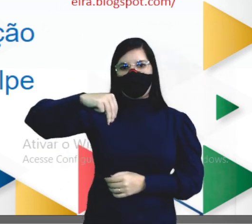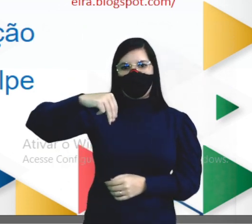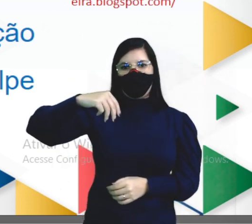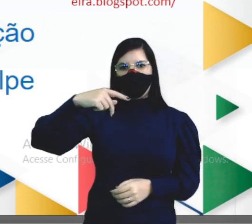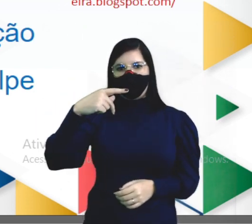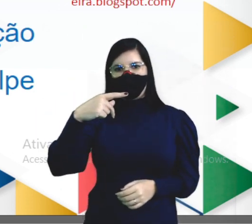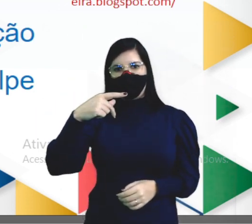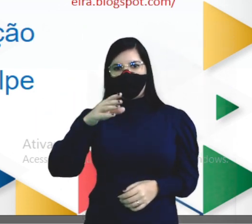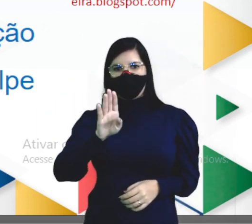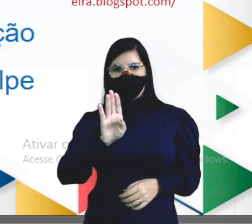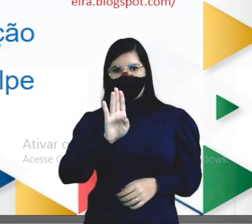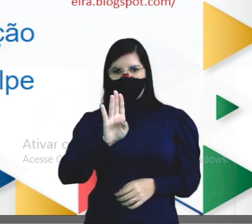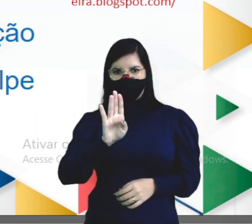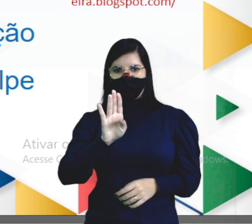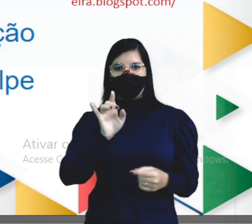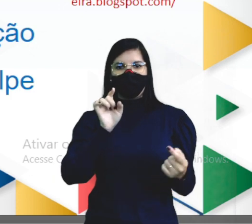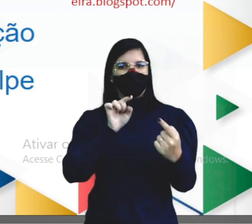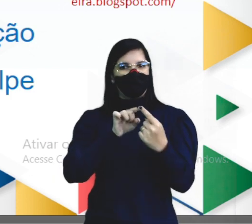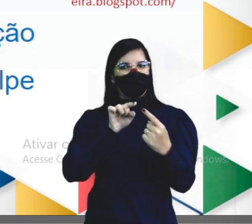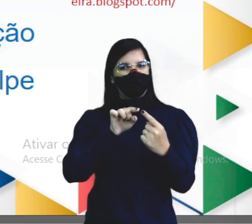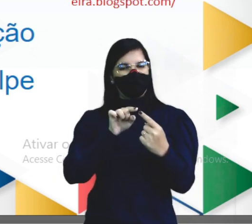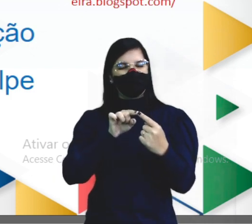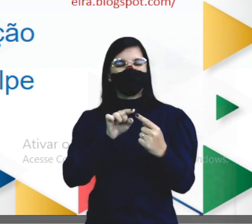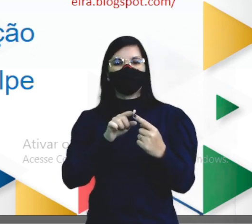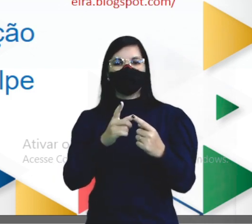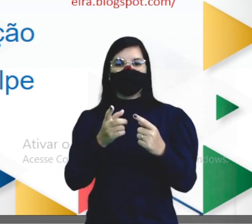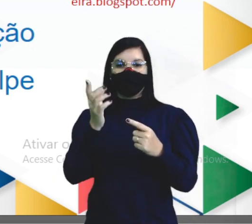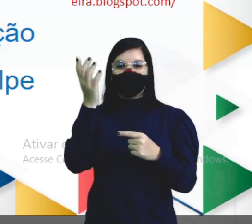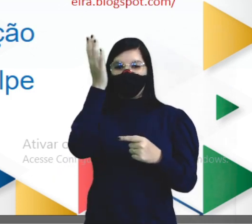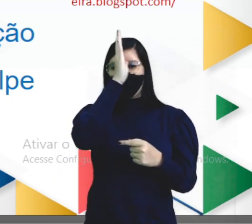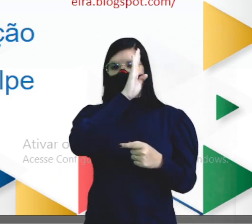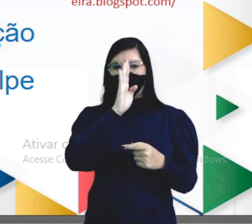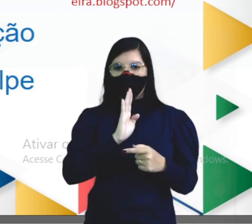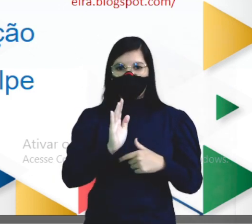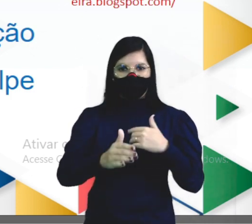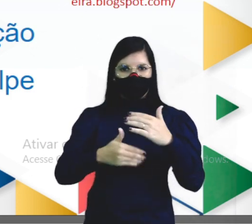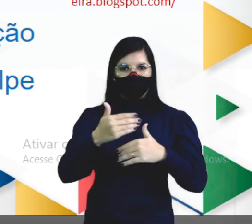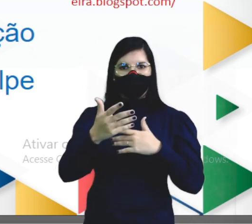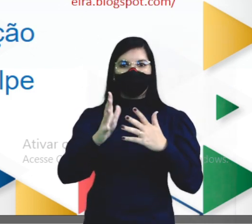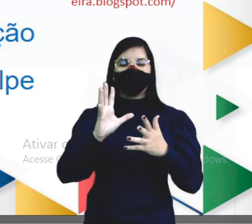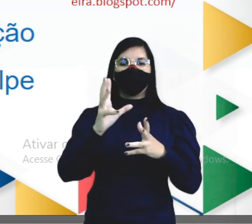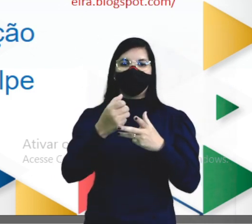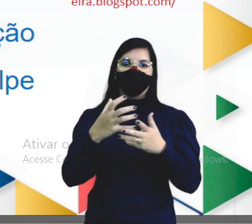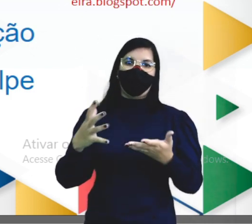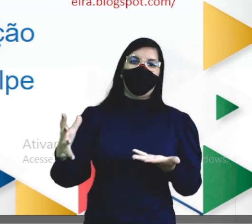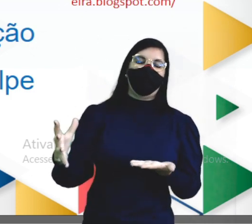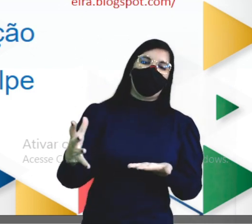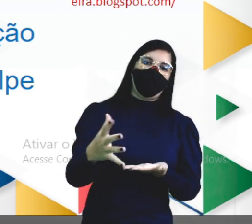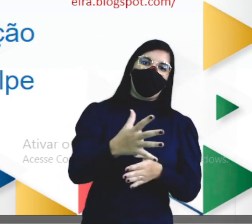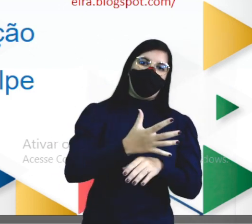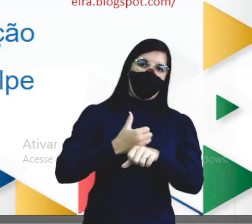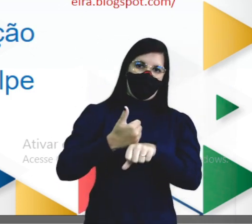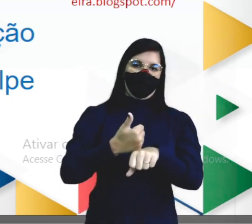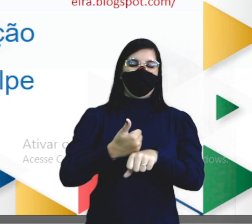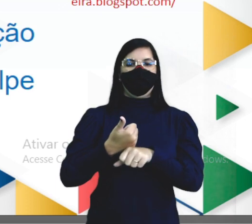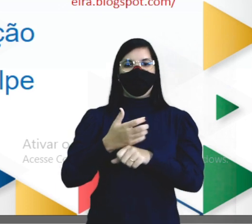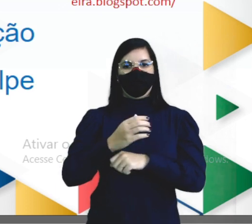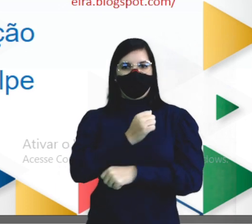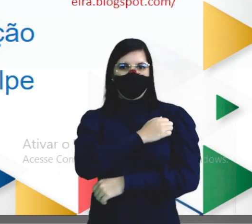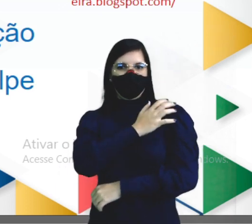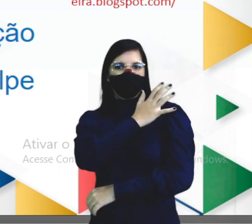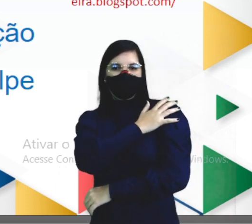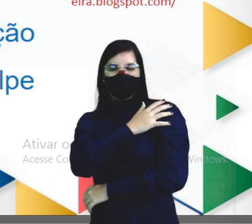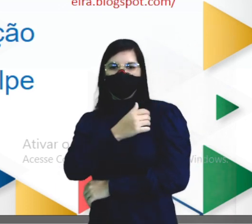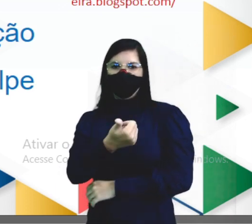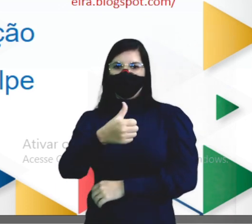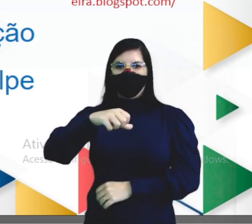MPB é uma referência à produção musical nacional desenvolvida após o golpe militar de 1964. Então, eles começaram a utilizar